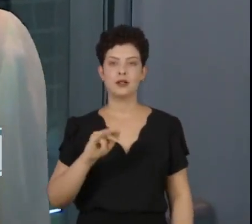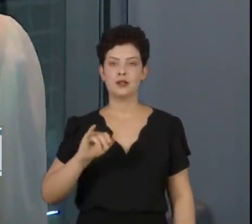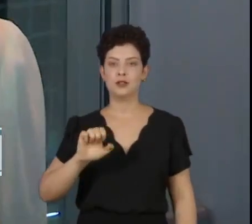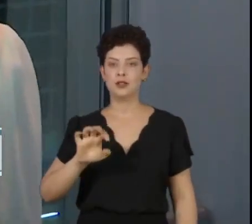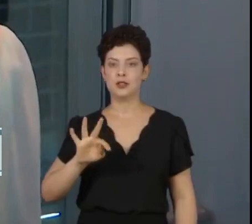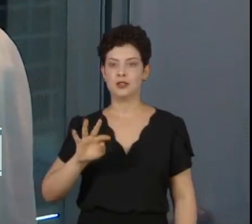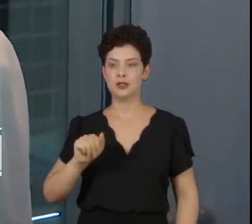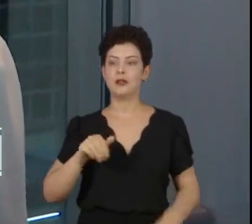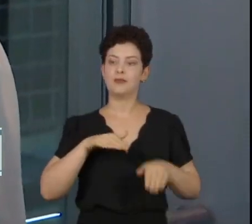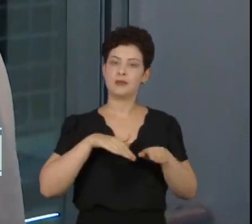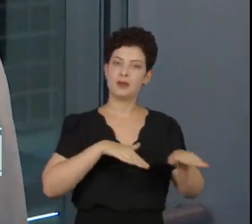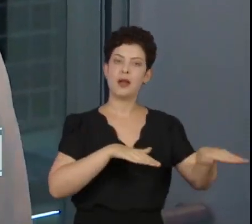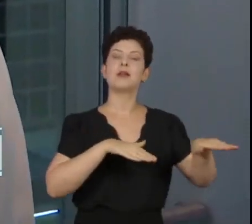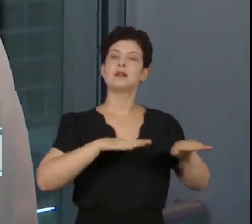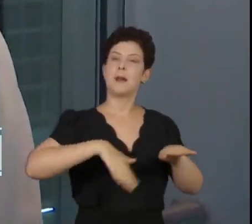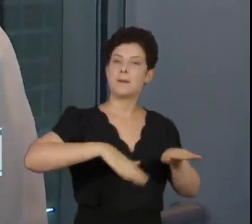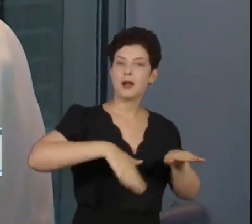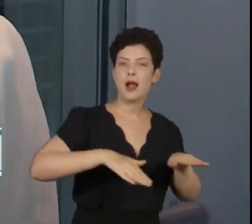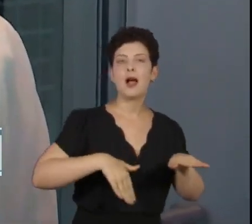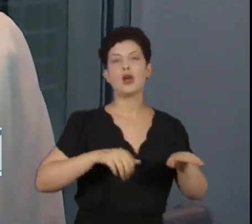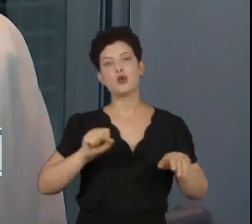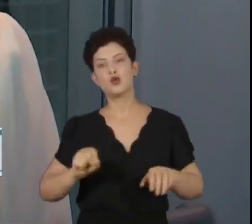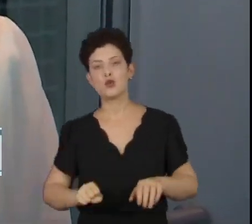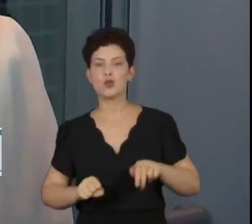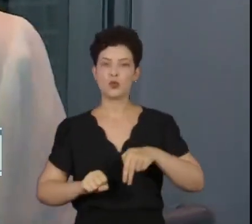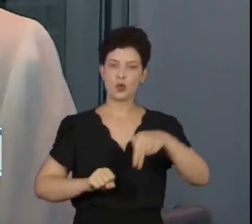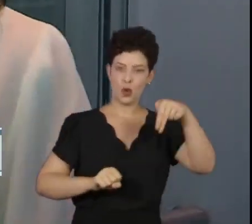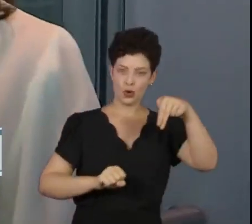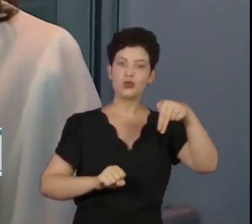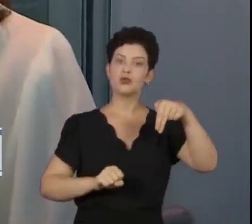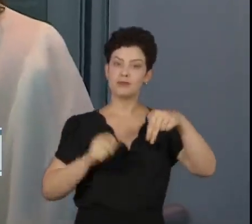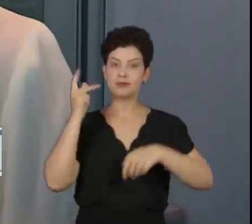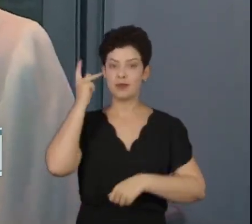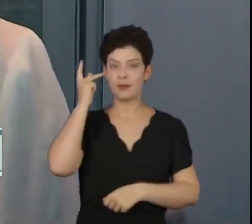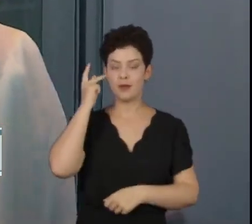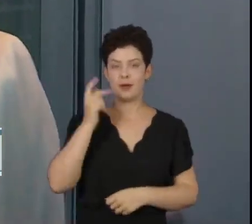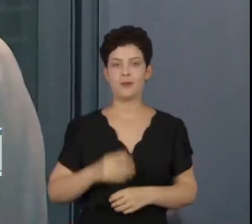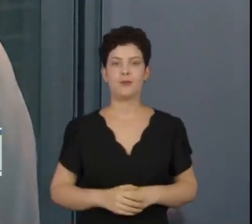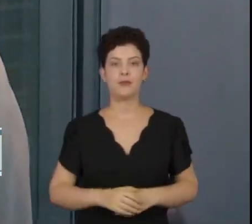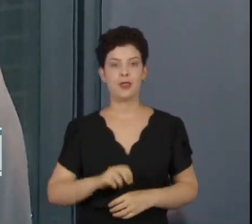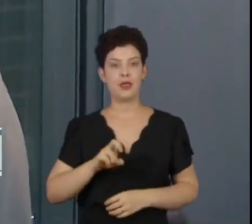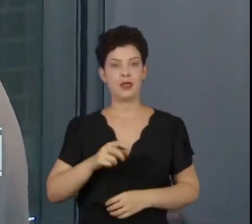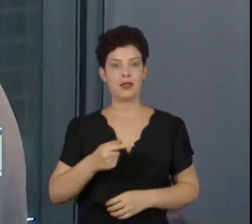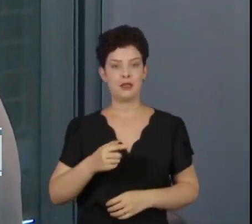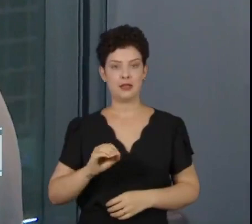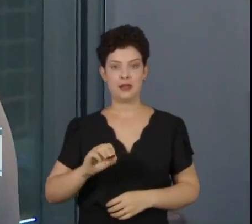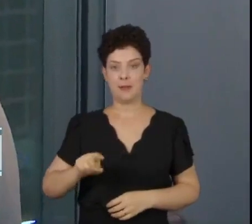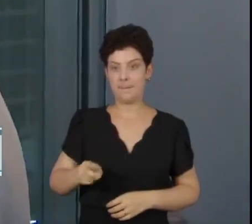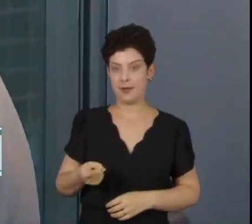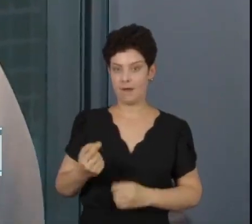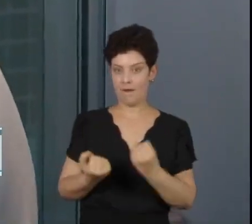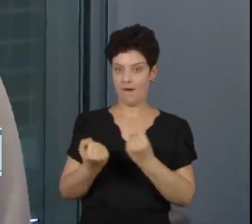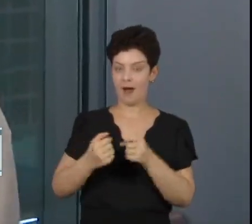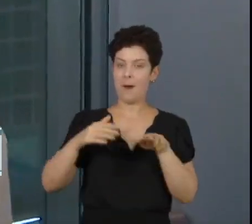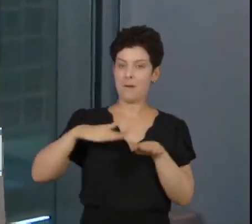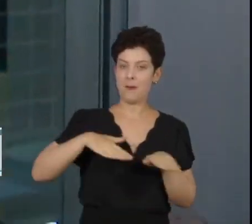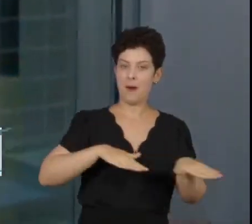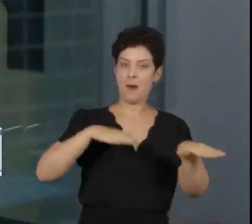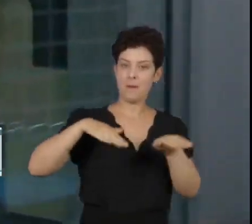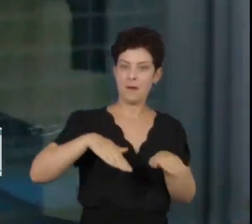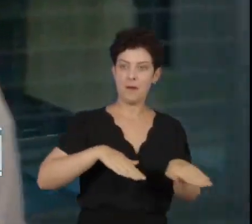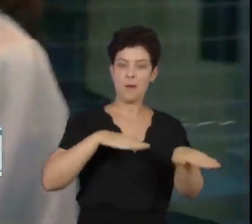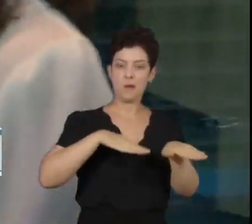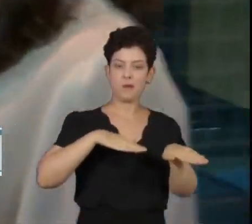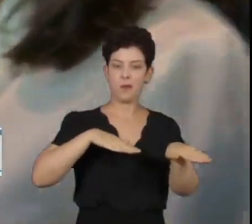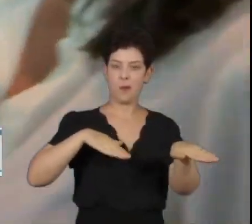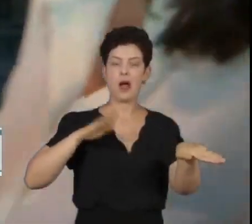as praias, tanto do litoral sul quanto do litoral norte. 570 mil veículos devem passar por aqui e o